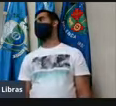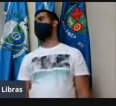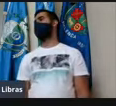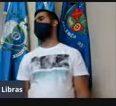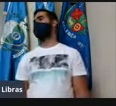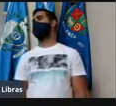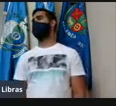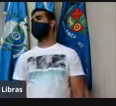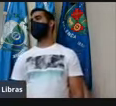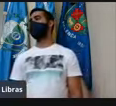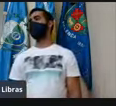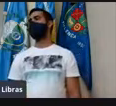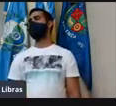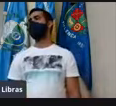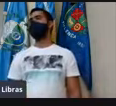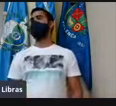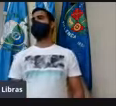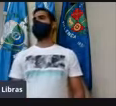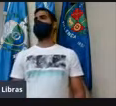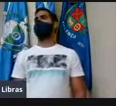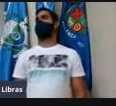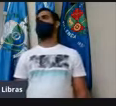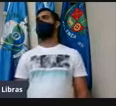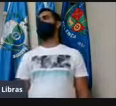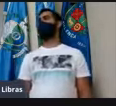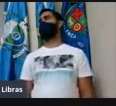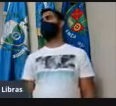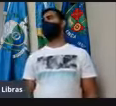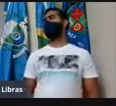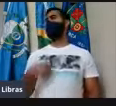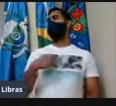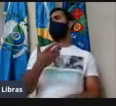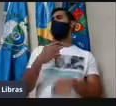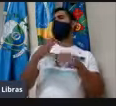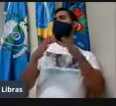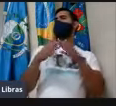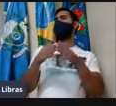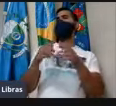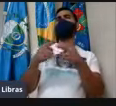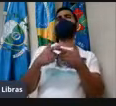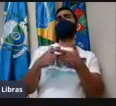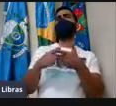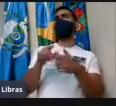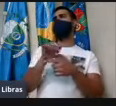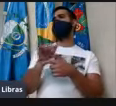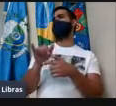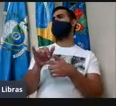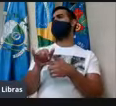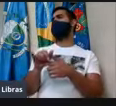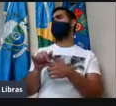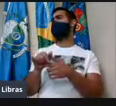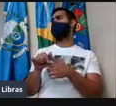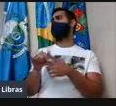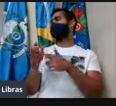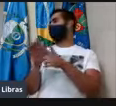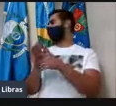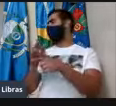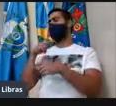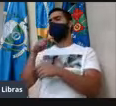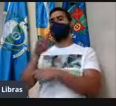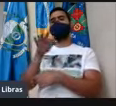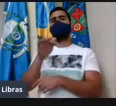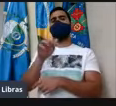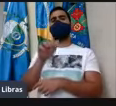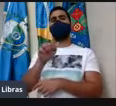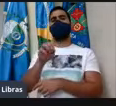Eu queria pedir ao expediente, como é uma excepcionalidade, se os documentos da vereadora Fabiane